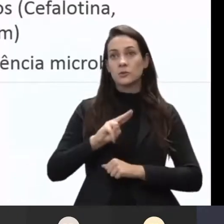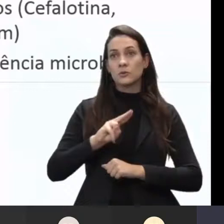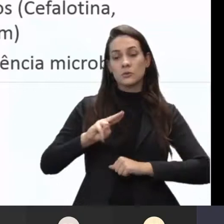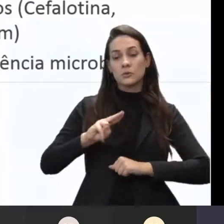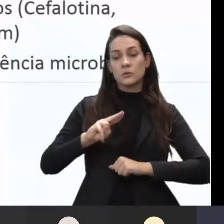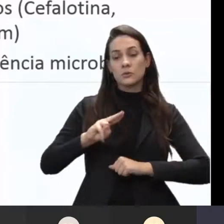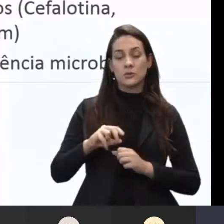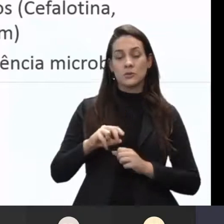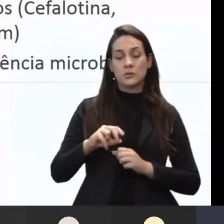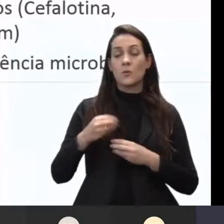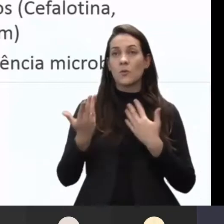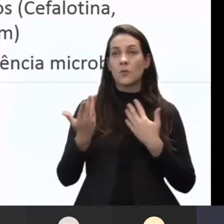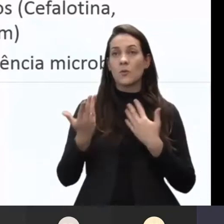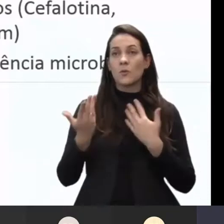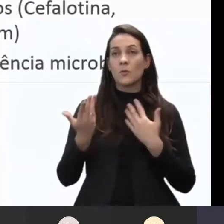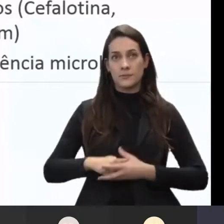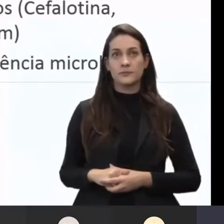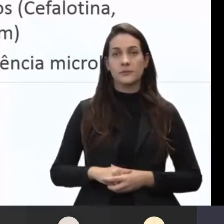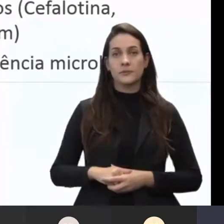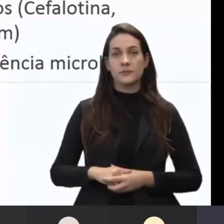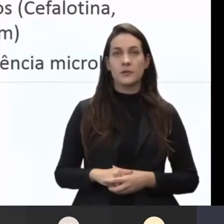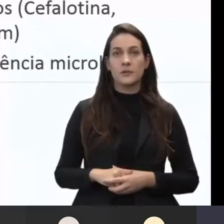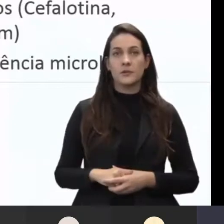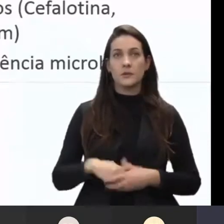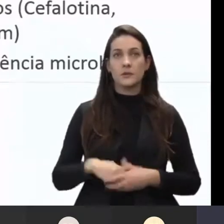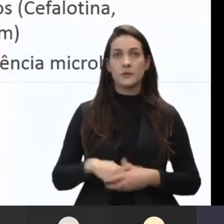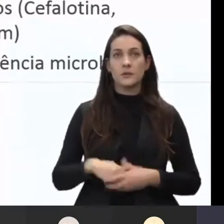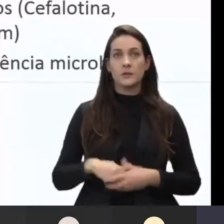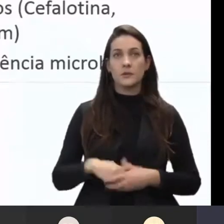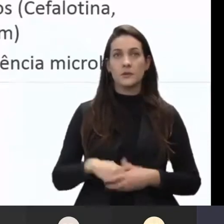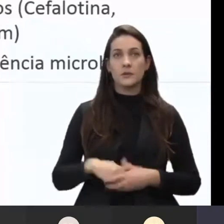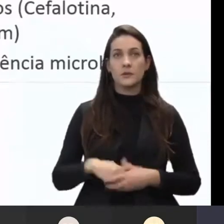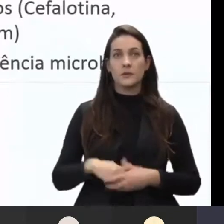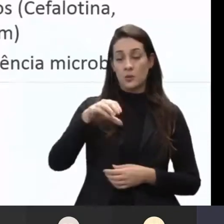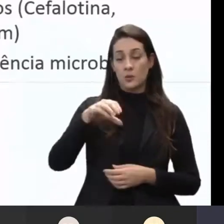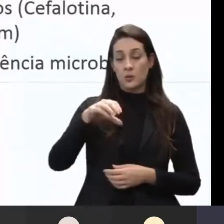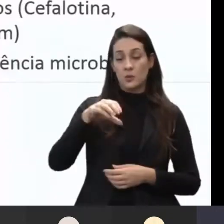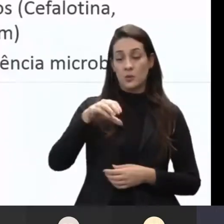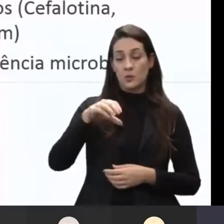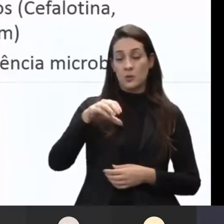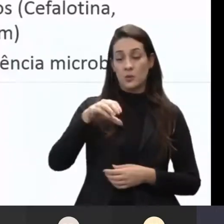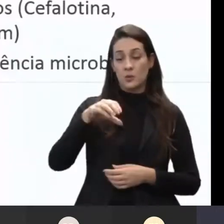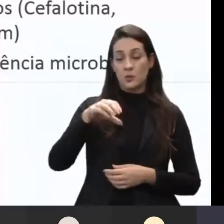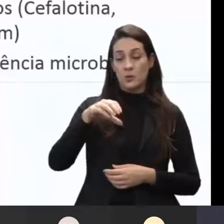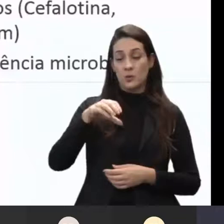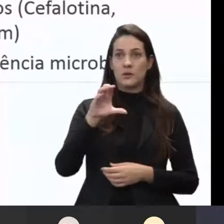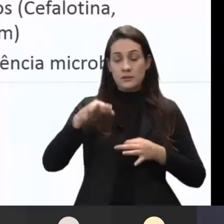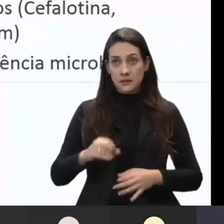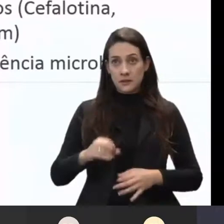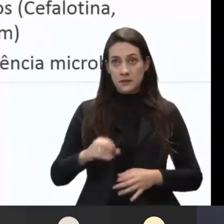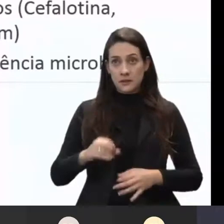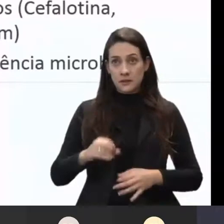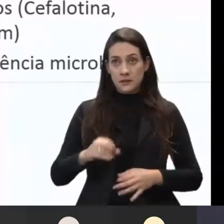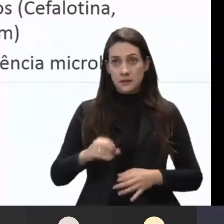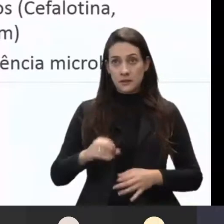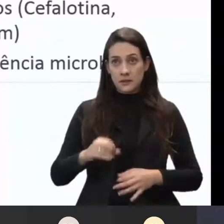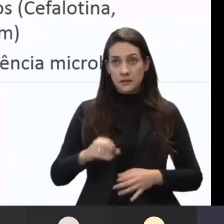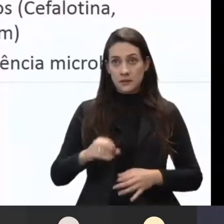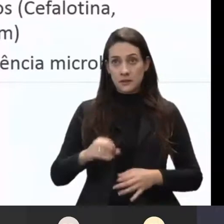na sua salina. Quando dizemos, então, em uma inoculação correta, é você transferir a